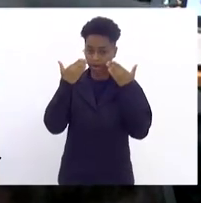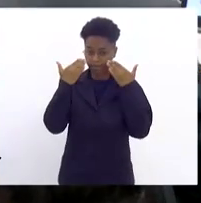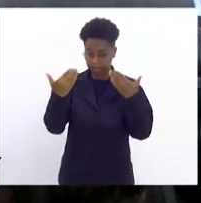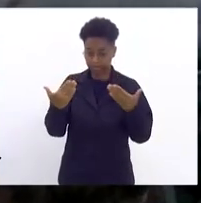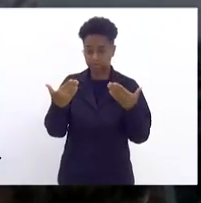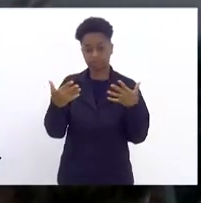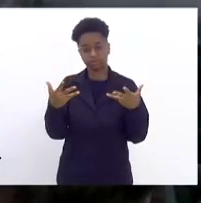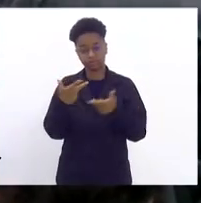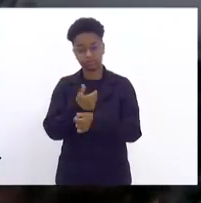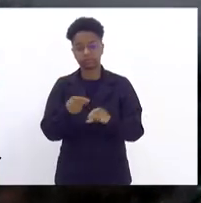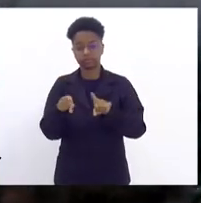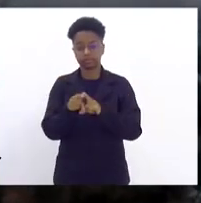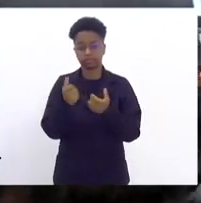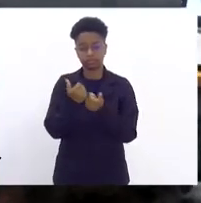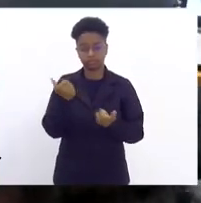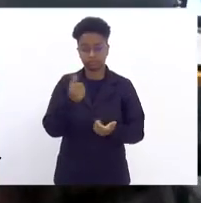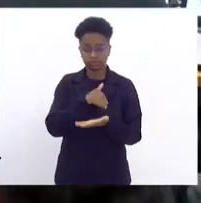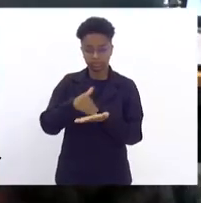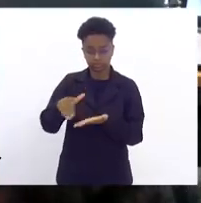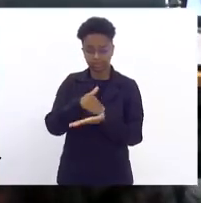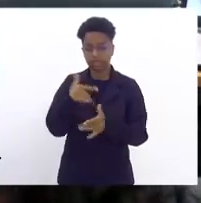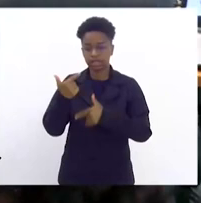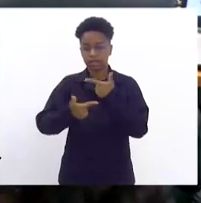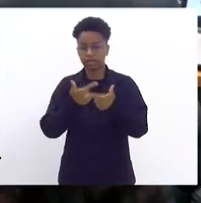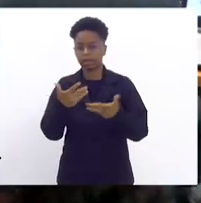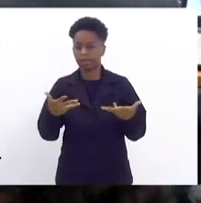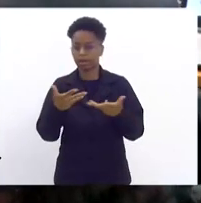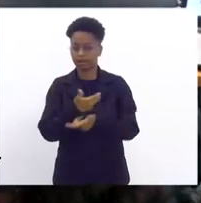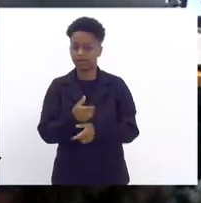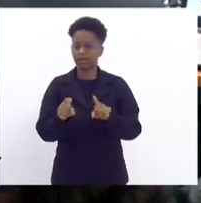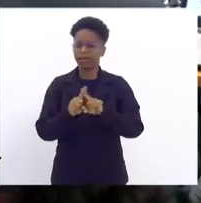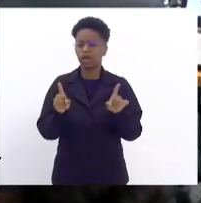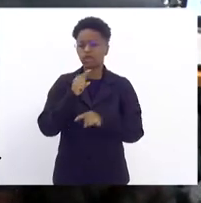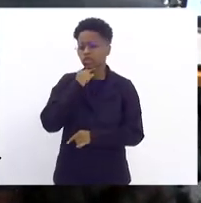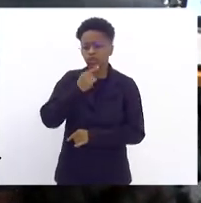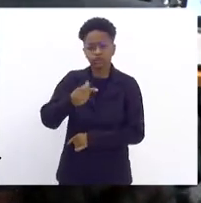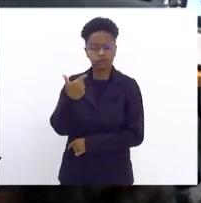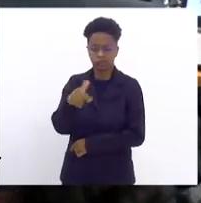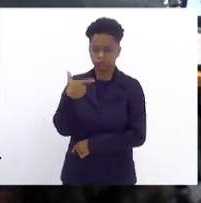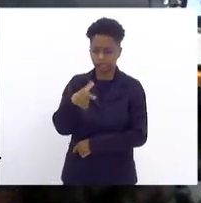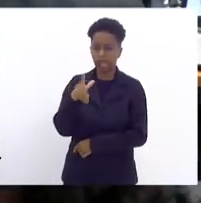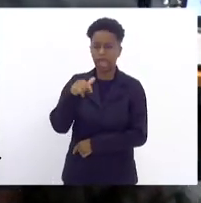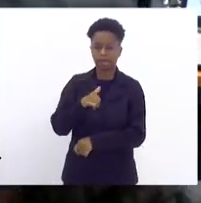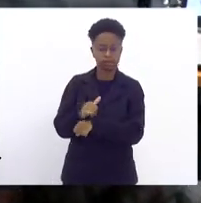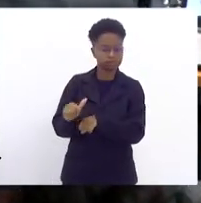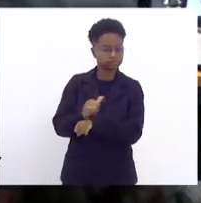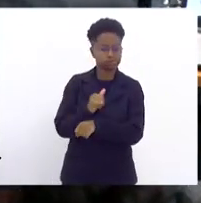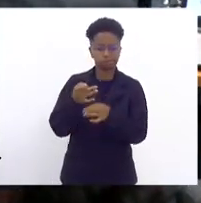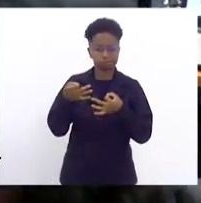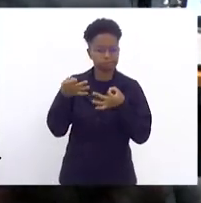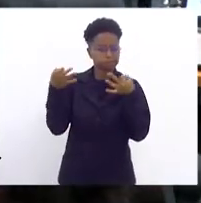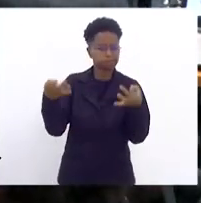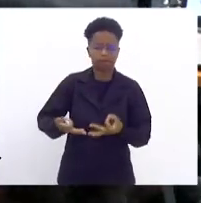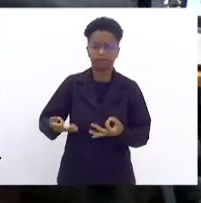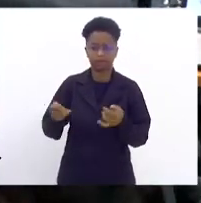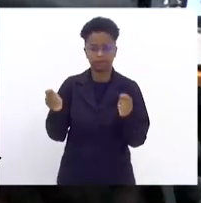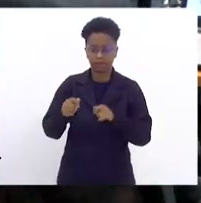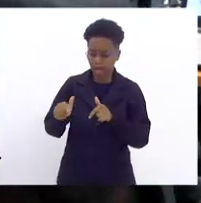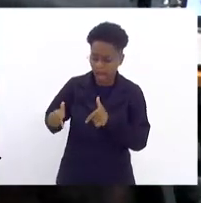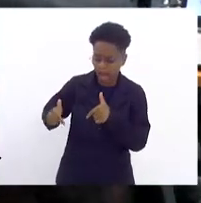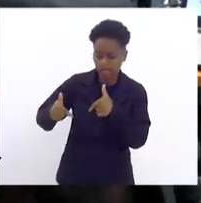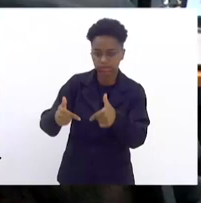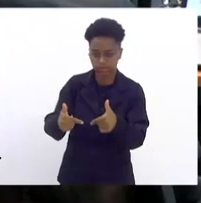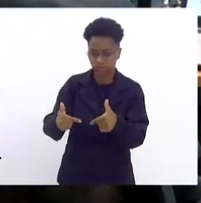subsecretaria ter feito um trabalho incrível e não há dúvida que é um instrumento Fortíssimo para execução para